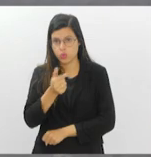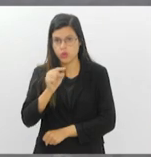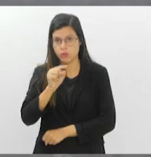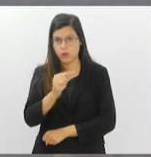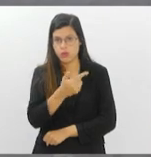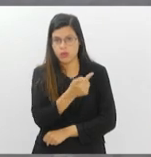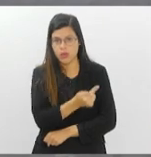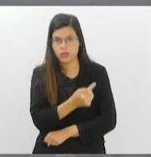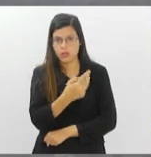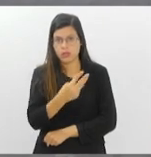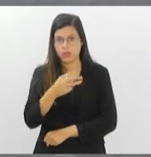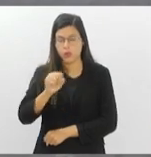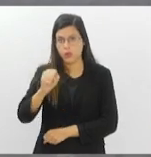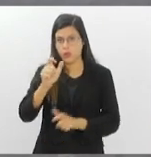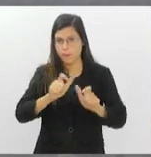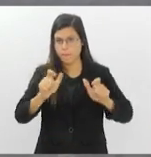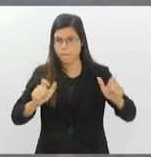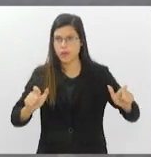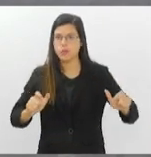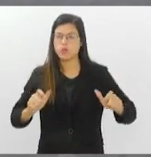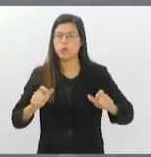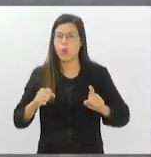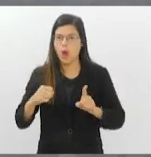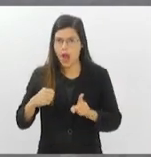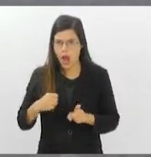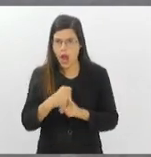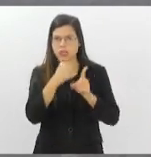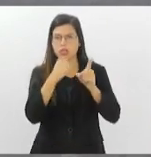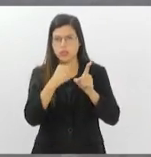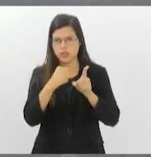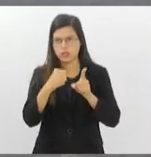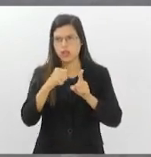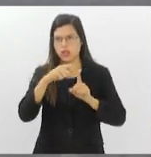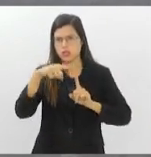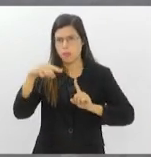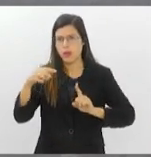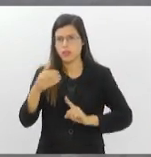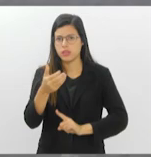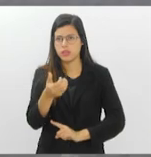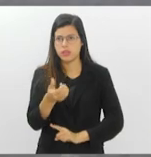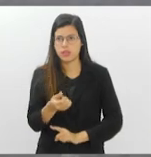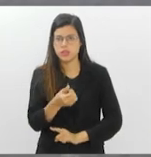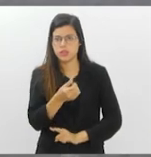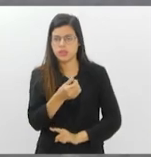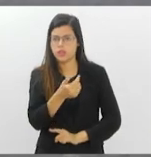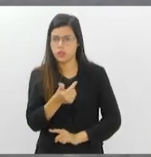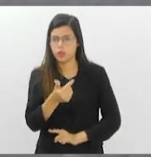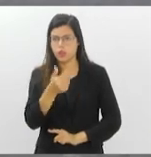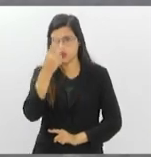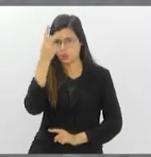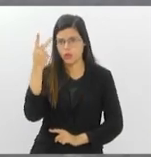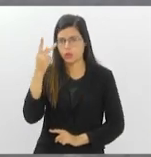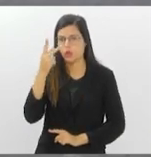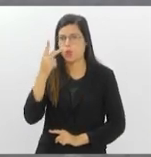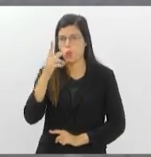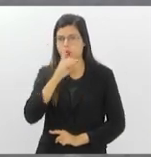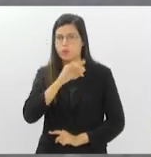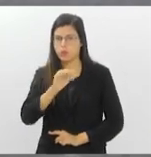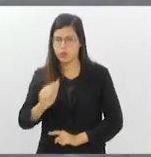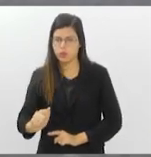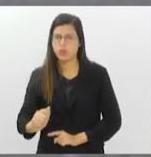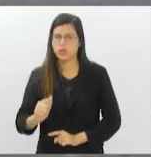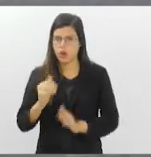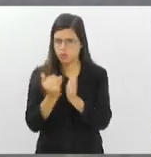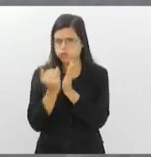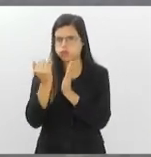2273 pessoas se envolveram em acidente no nosso Estado que dá uma média mais ou menos de 62 pessoas por dia isso é um número bastante alto